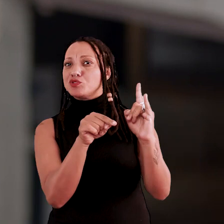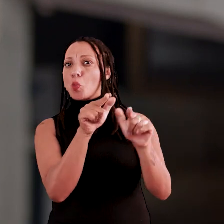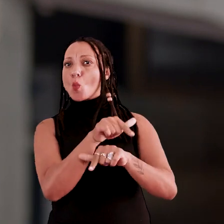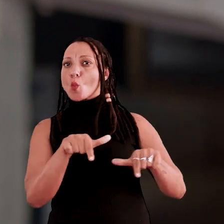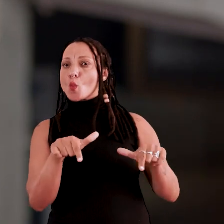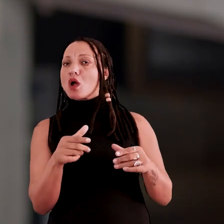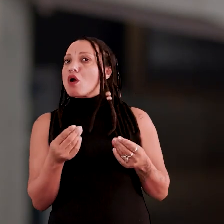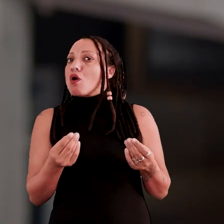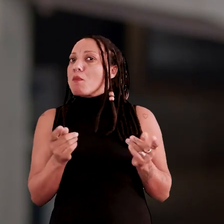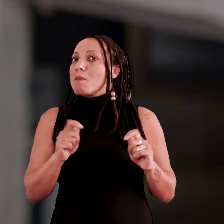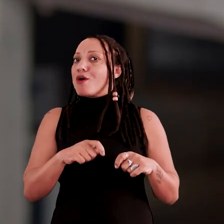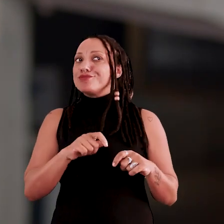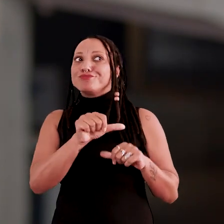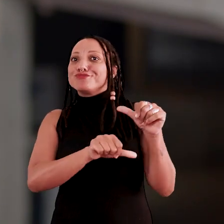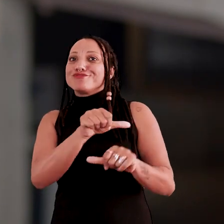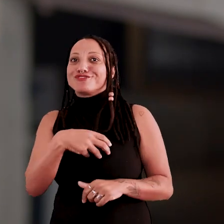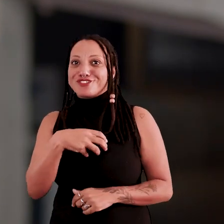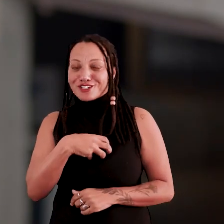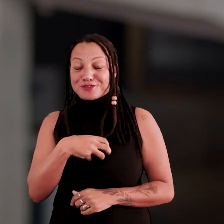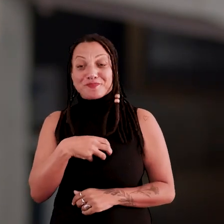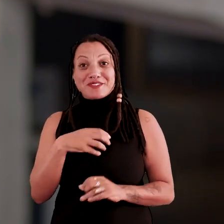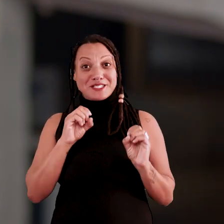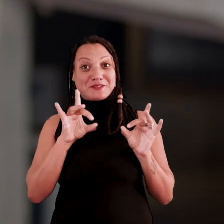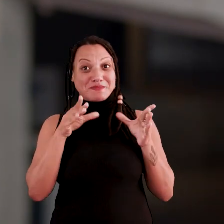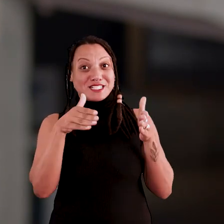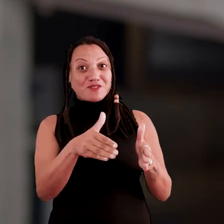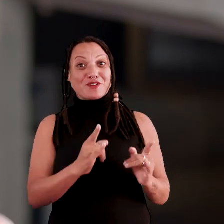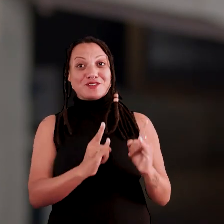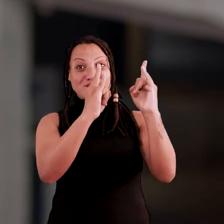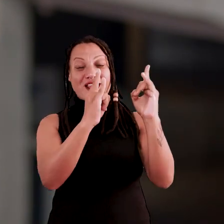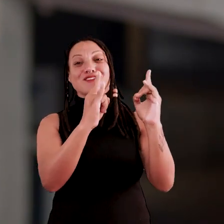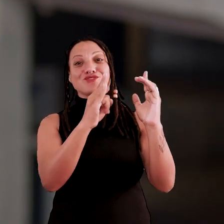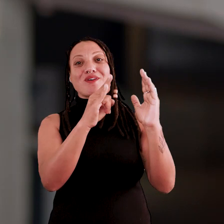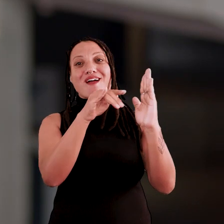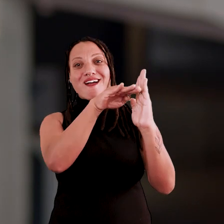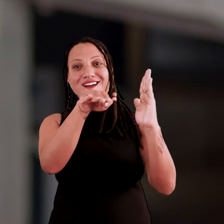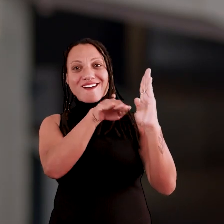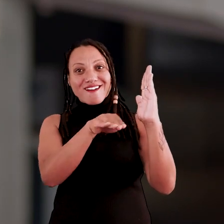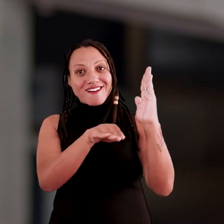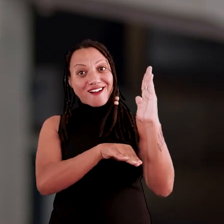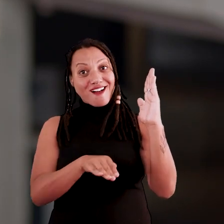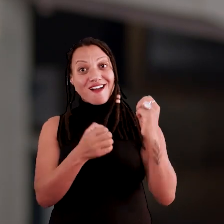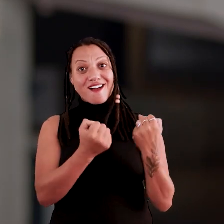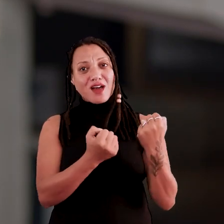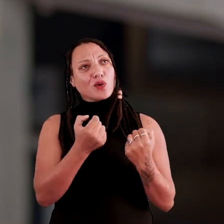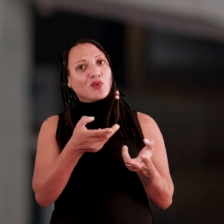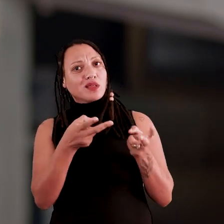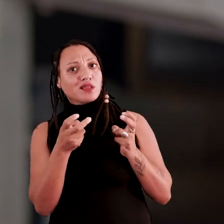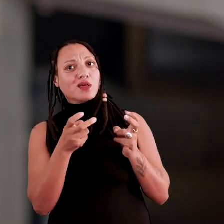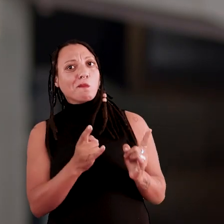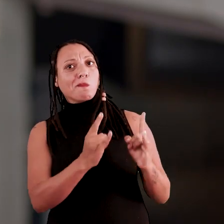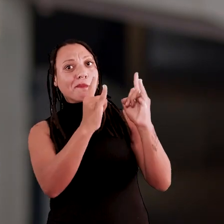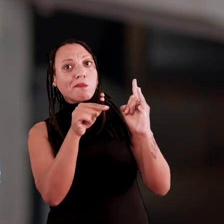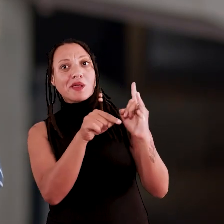pouco uma utopia, né? De pensar que um edifício garagem poderia se tornar um edifício para habitação e que a partir dessa